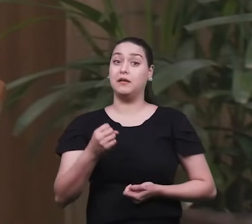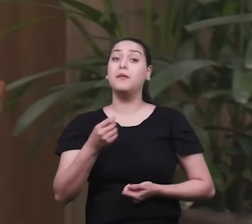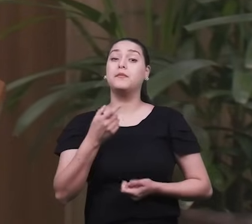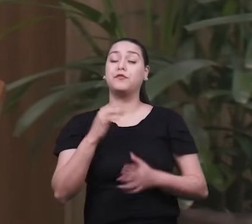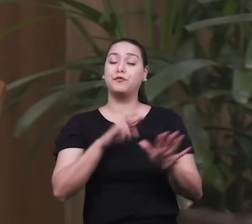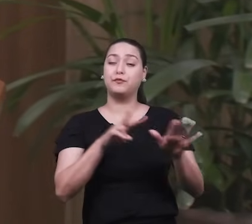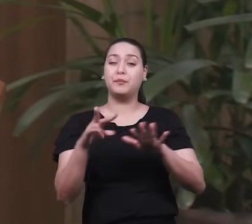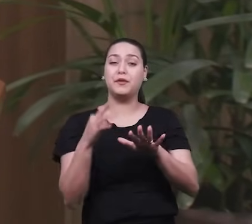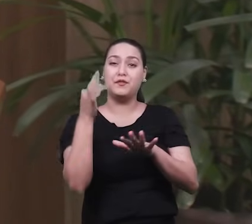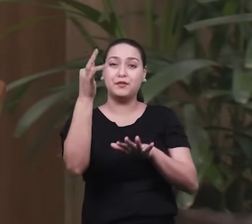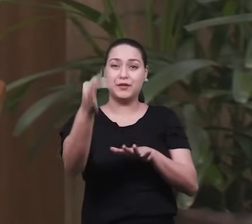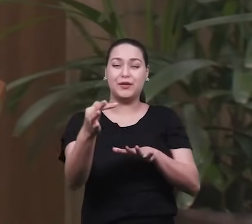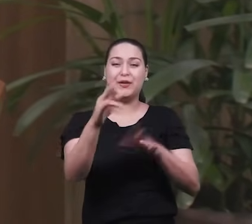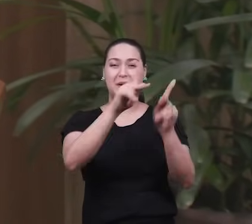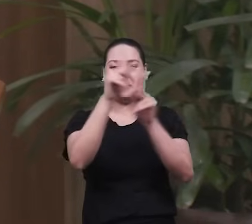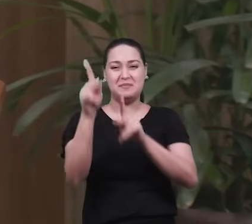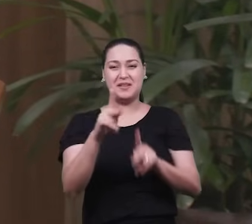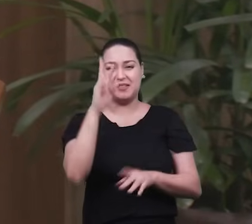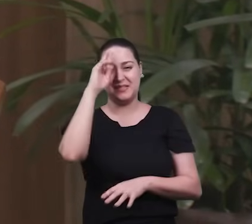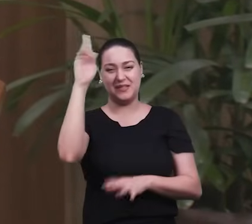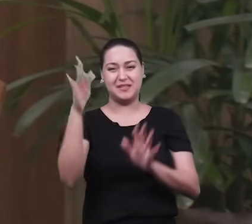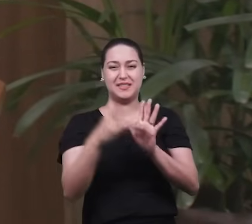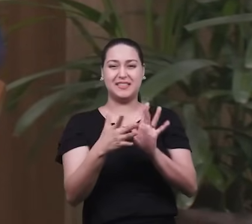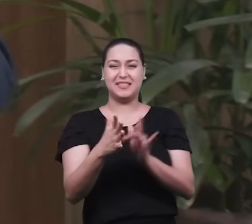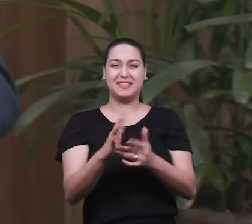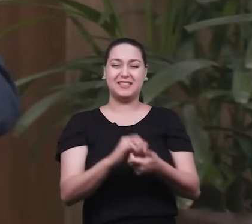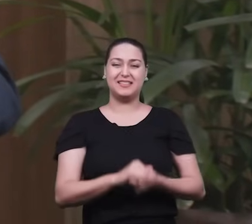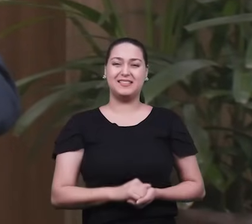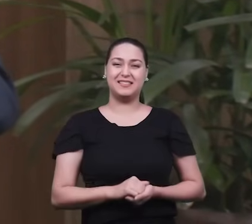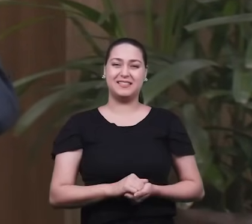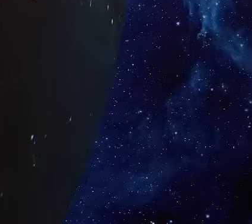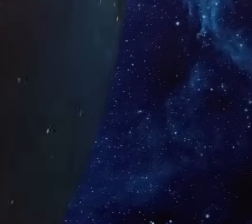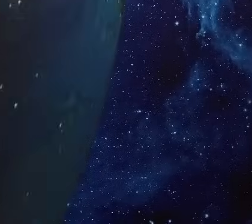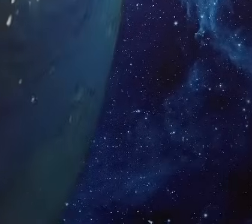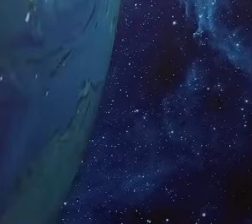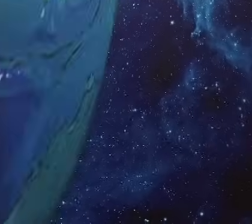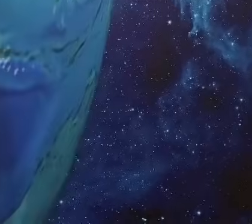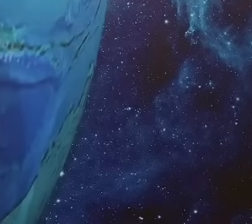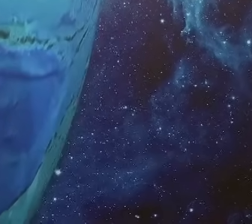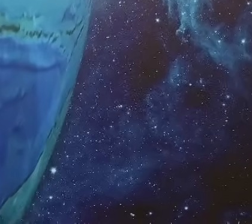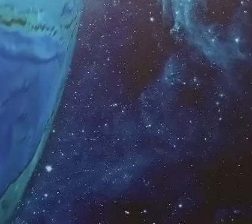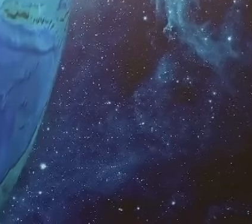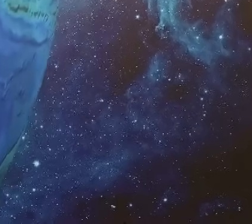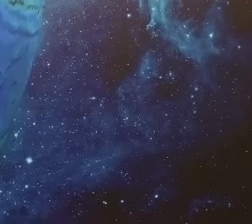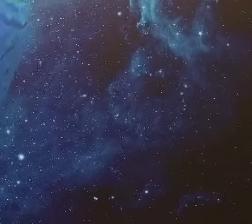juntos novamente na próxima semana. A paz do Senhor a todos.